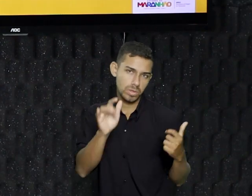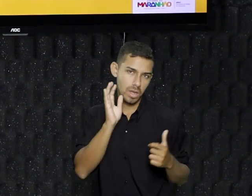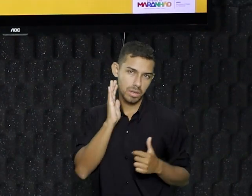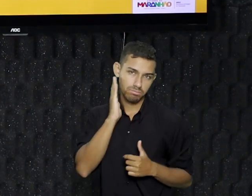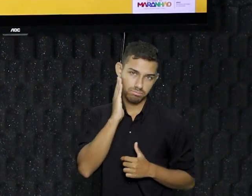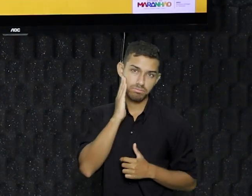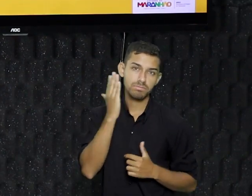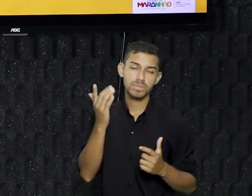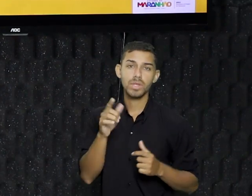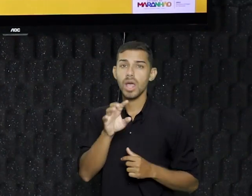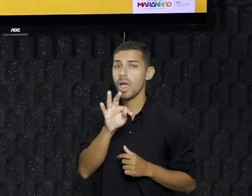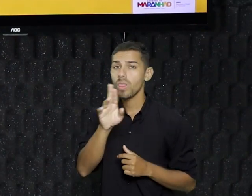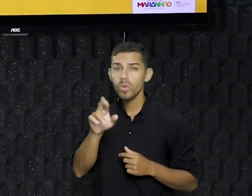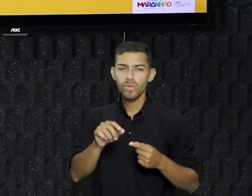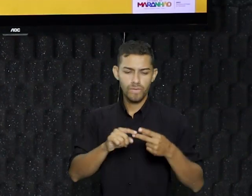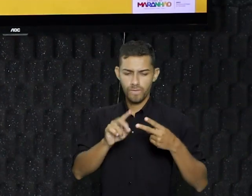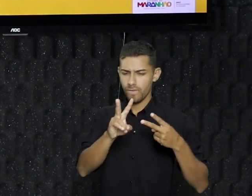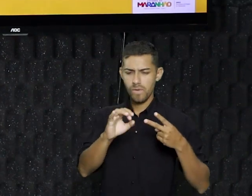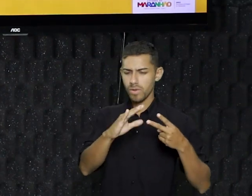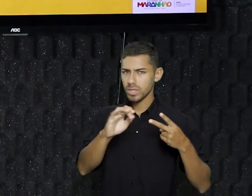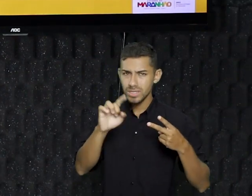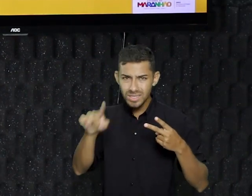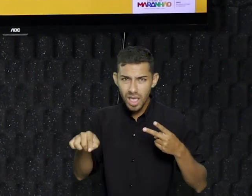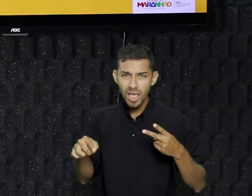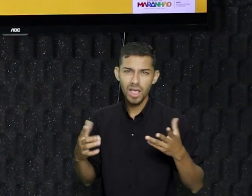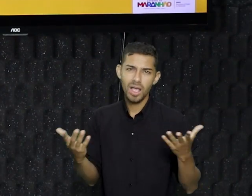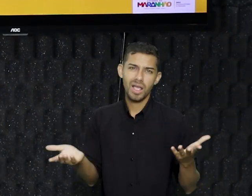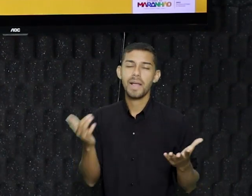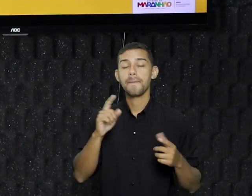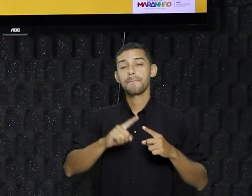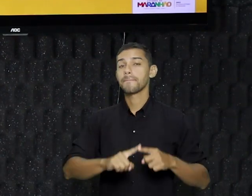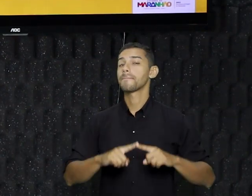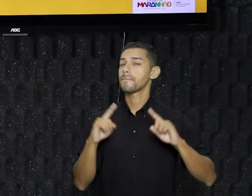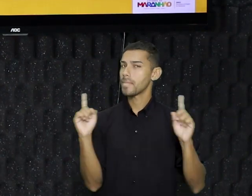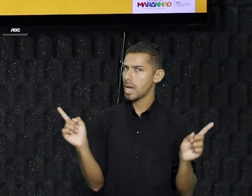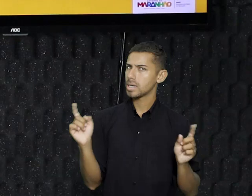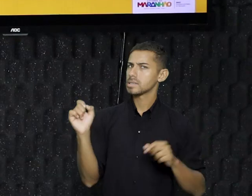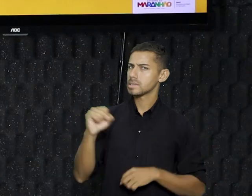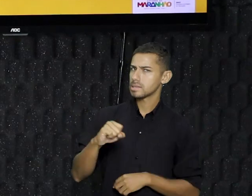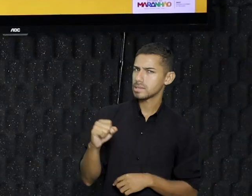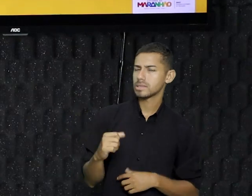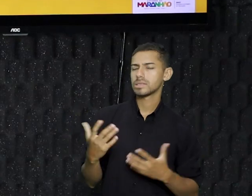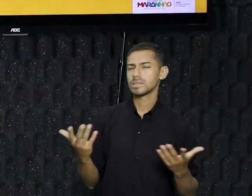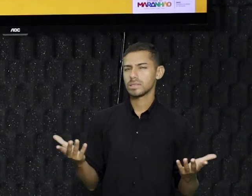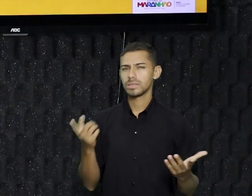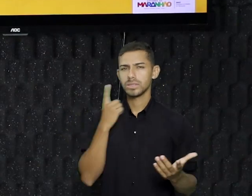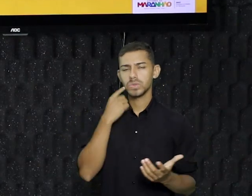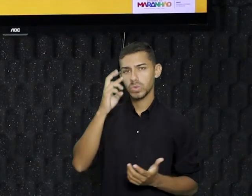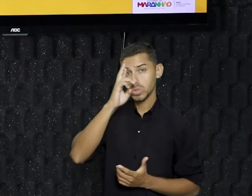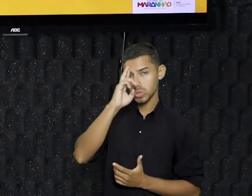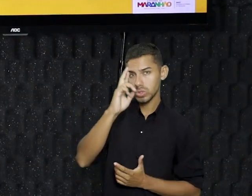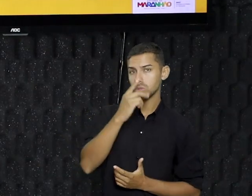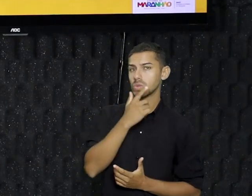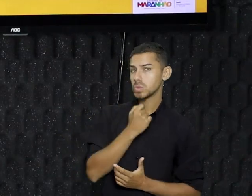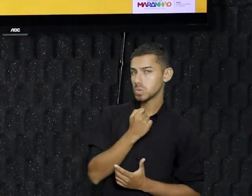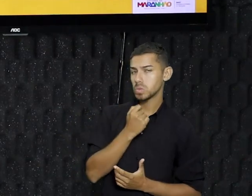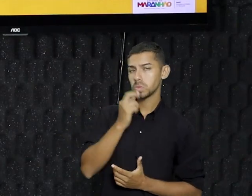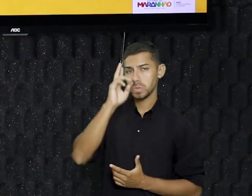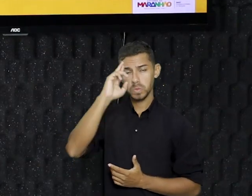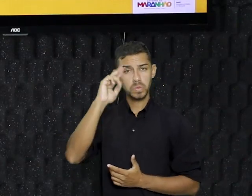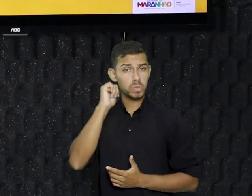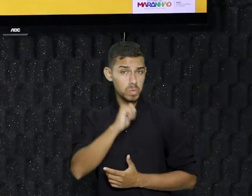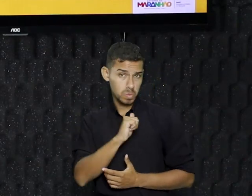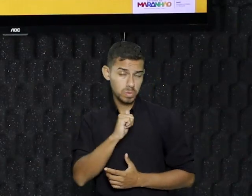tu isso você aquilo né mas sim senhor senhora né